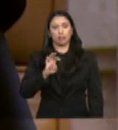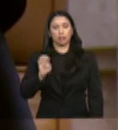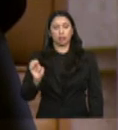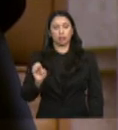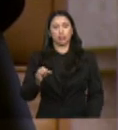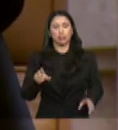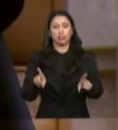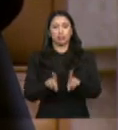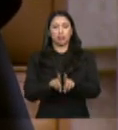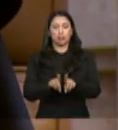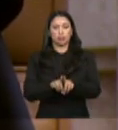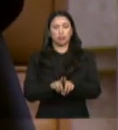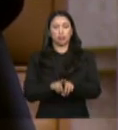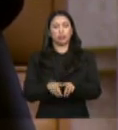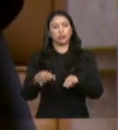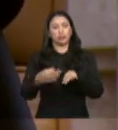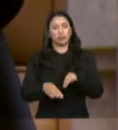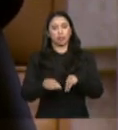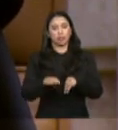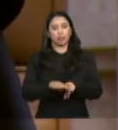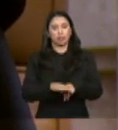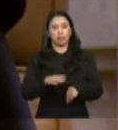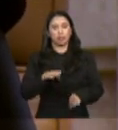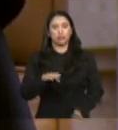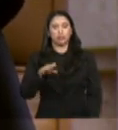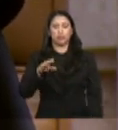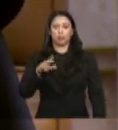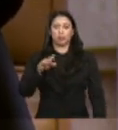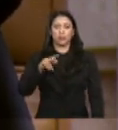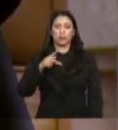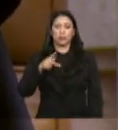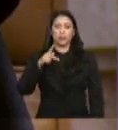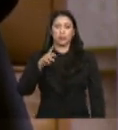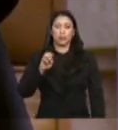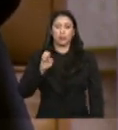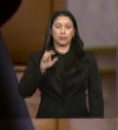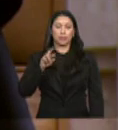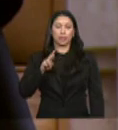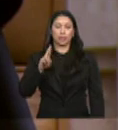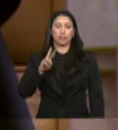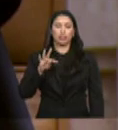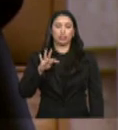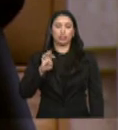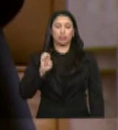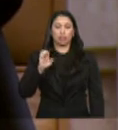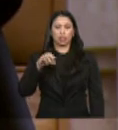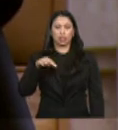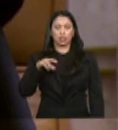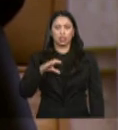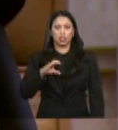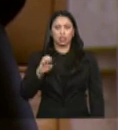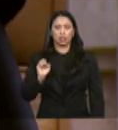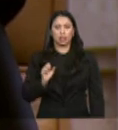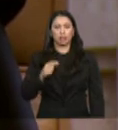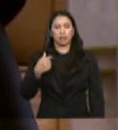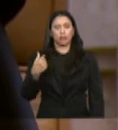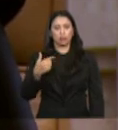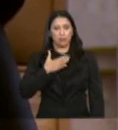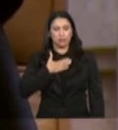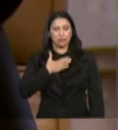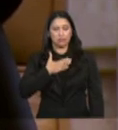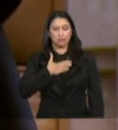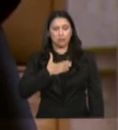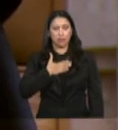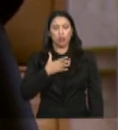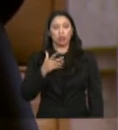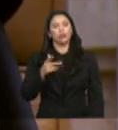José Paulo sepúlves pertence que foi meu procurador-geral muitos anos atrás mas de